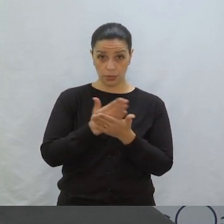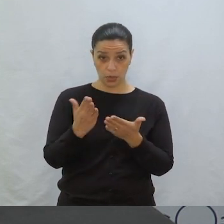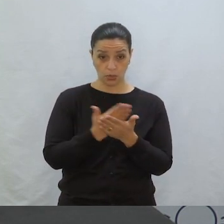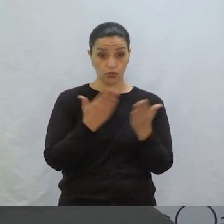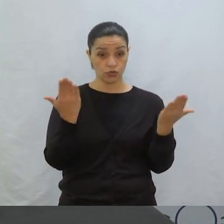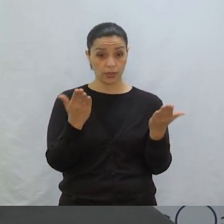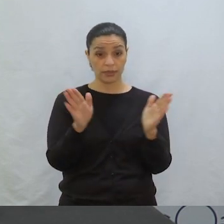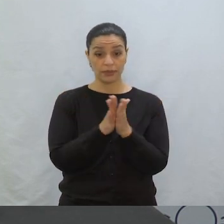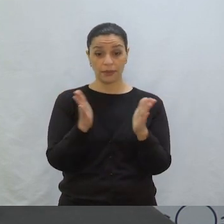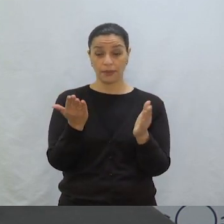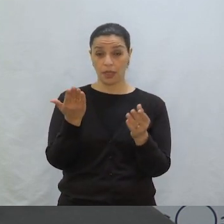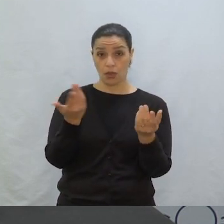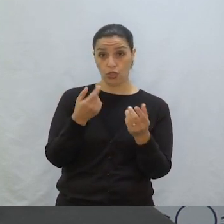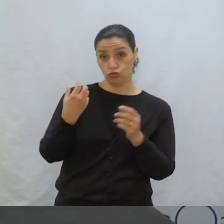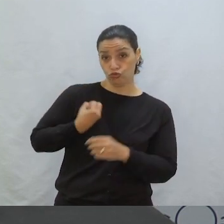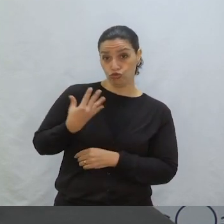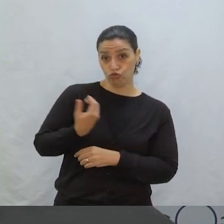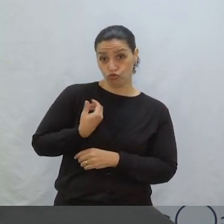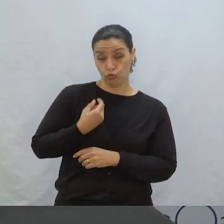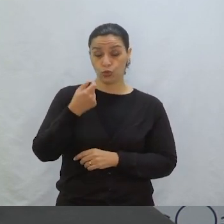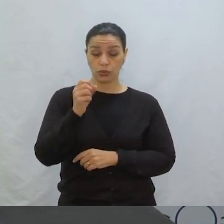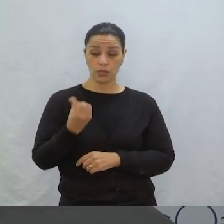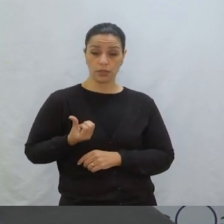Separando, então, o nosso número